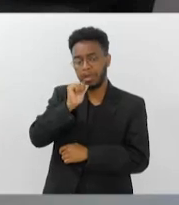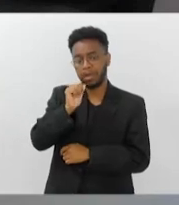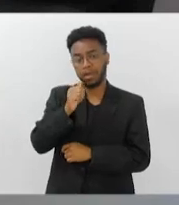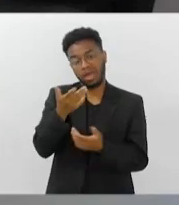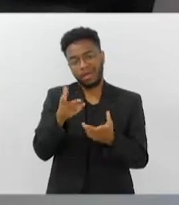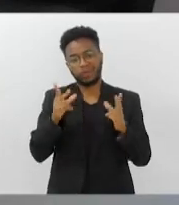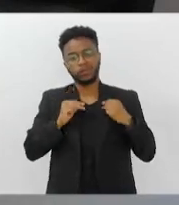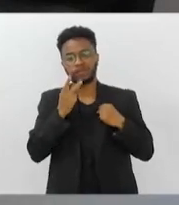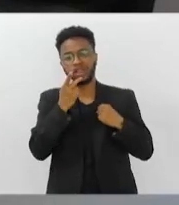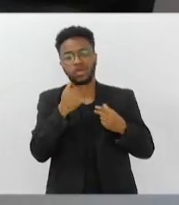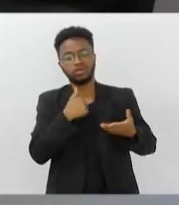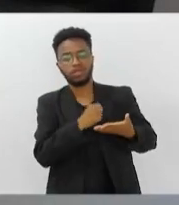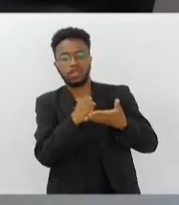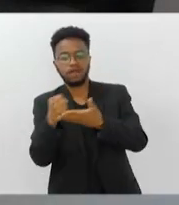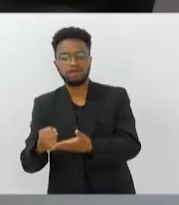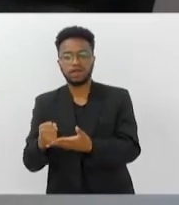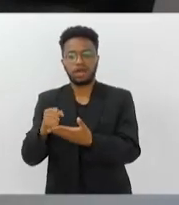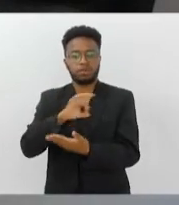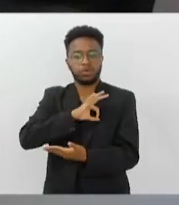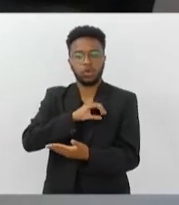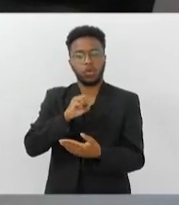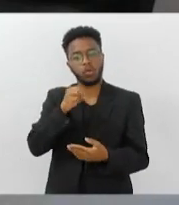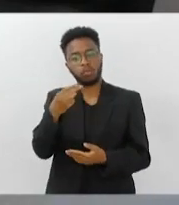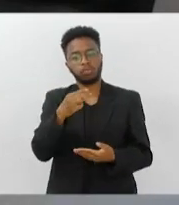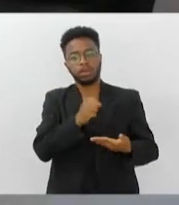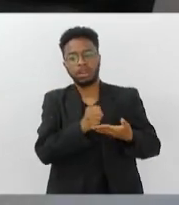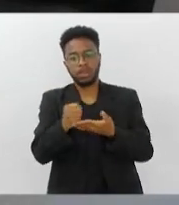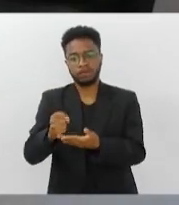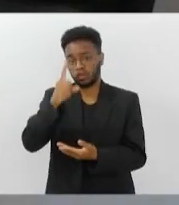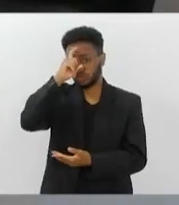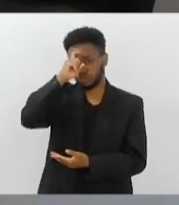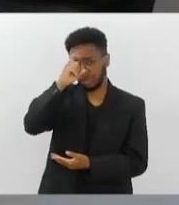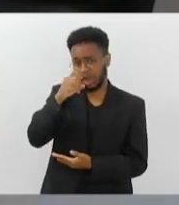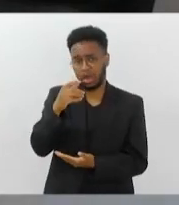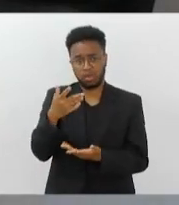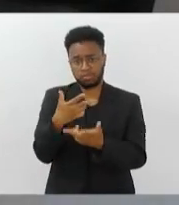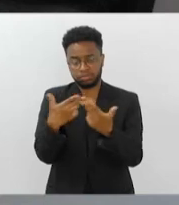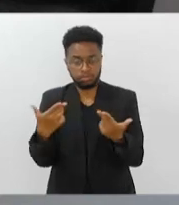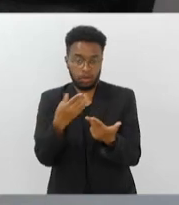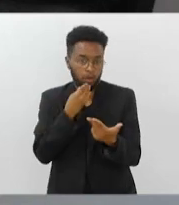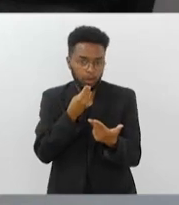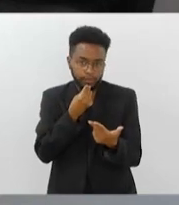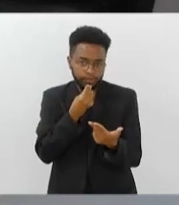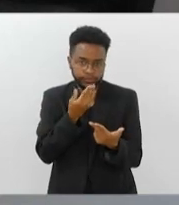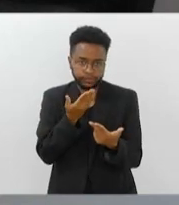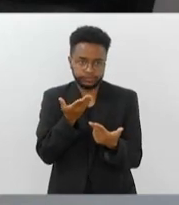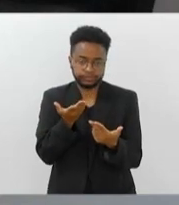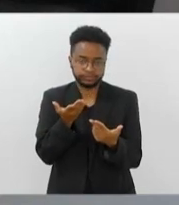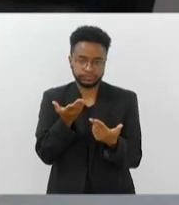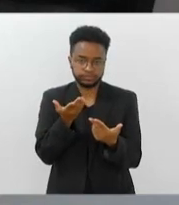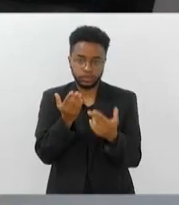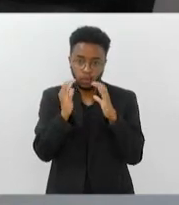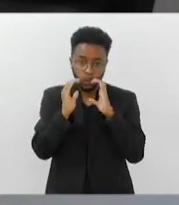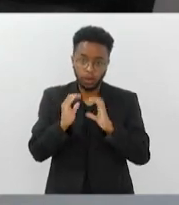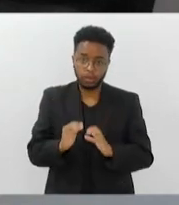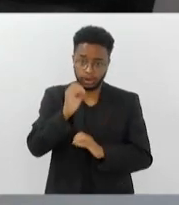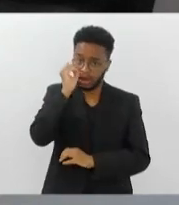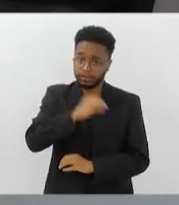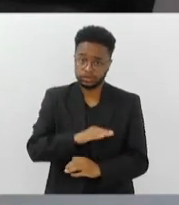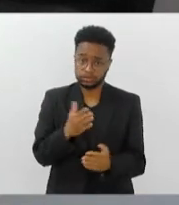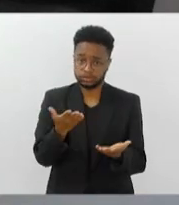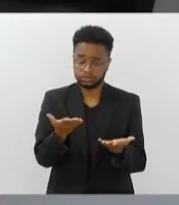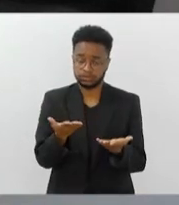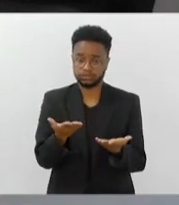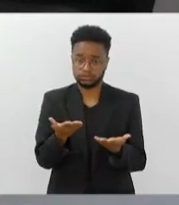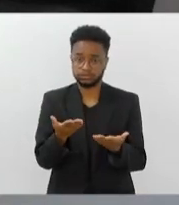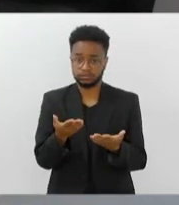vou te levar para a delegacia, vou te levar para um hospital, vou te levar para uma clínica. Isso, obviamente, seria uma conduta abusiva, né?